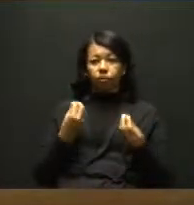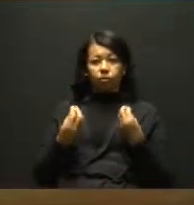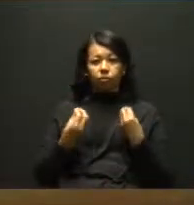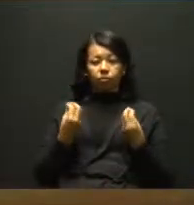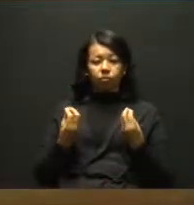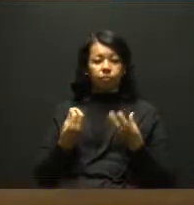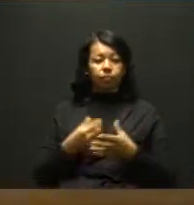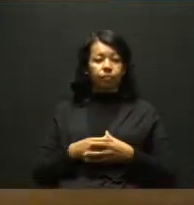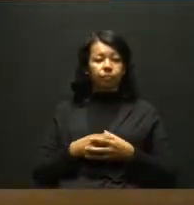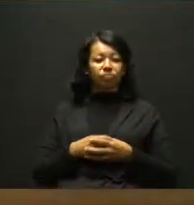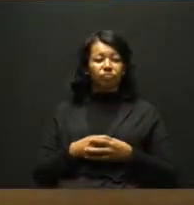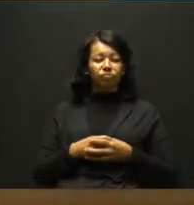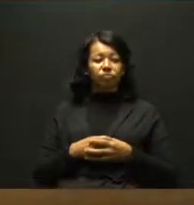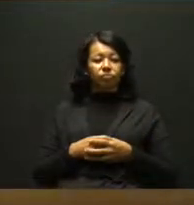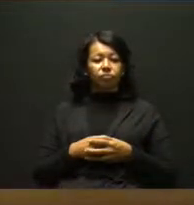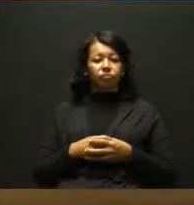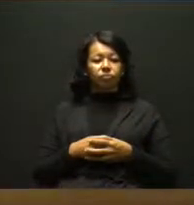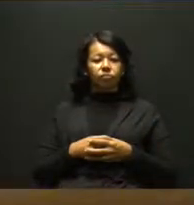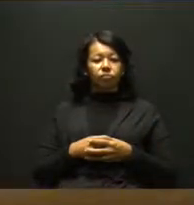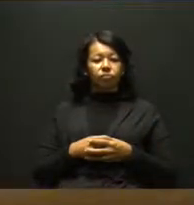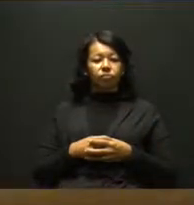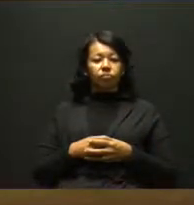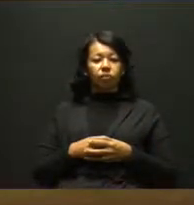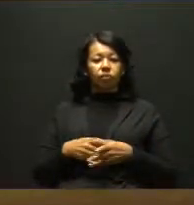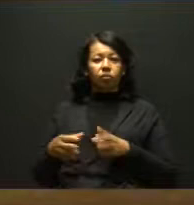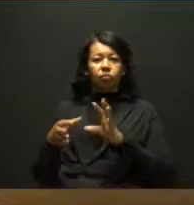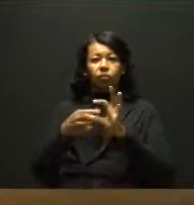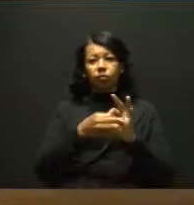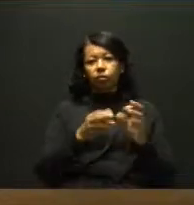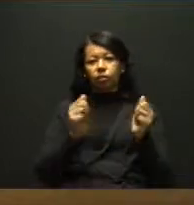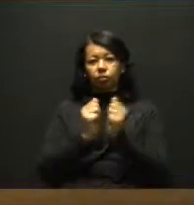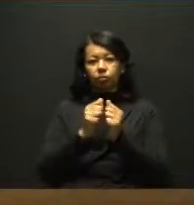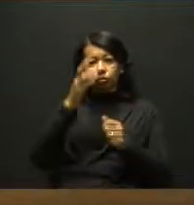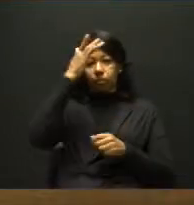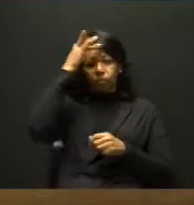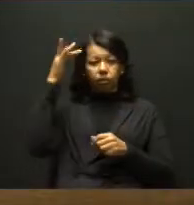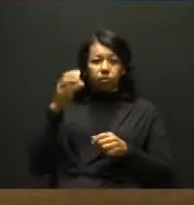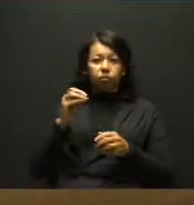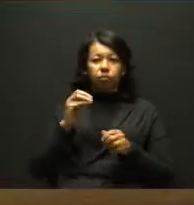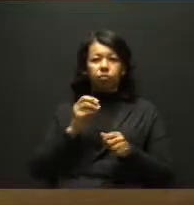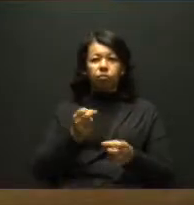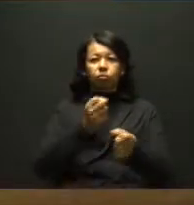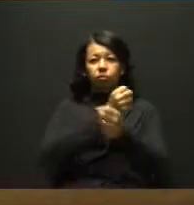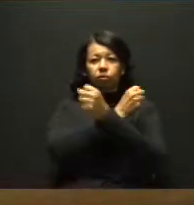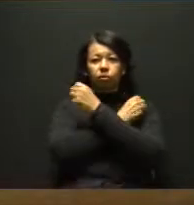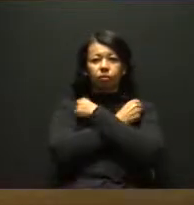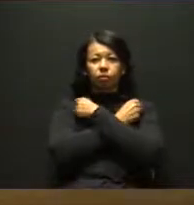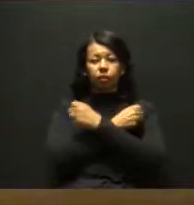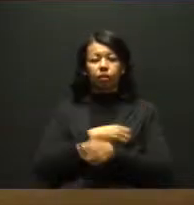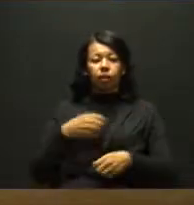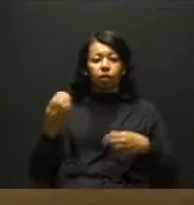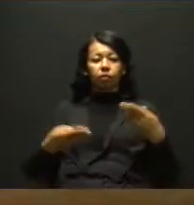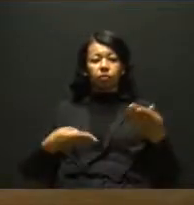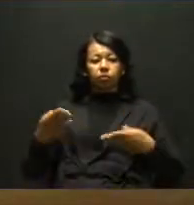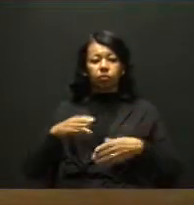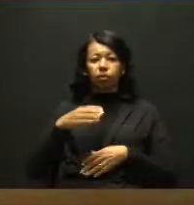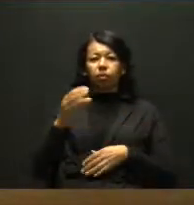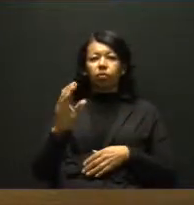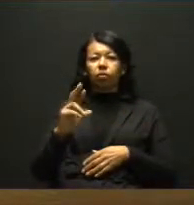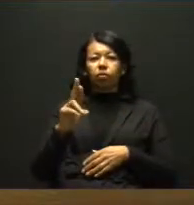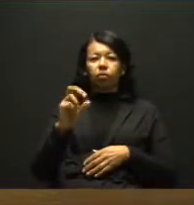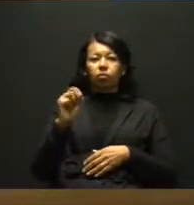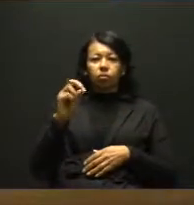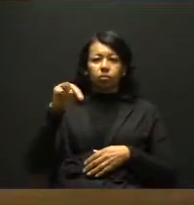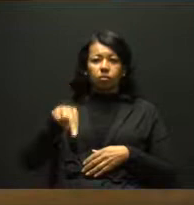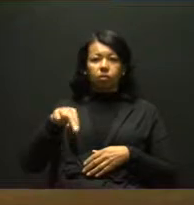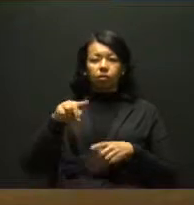eu vou me solidarizar juntamente com os desempregados com os funcionários da cursan mas alguns